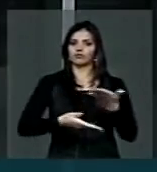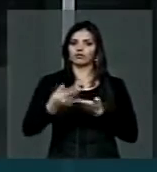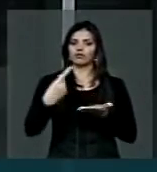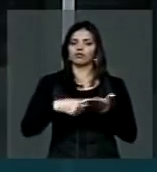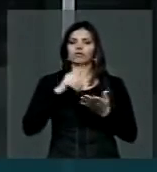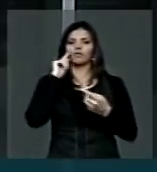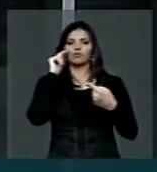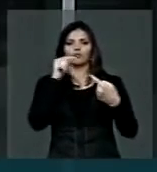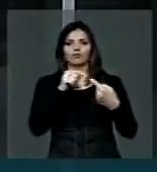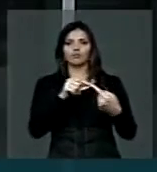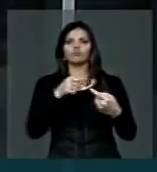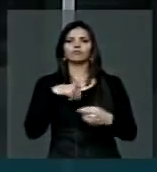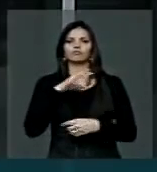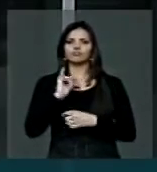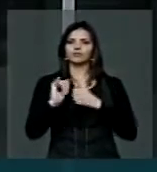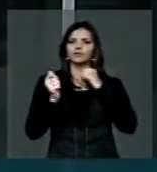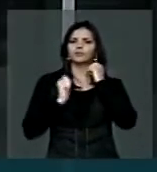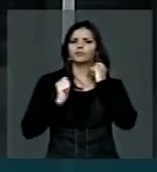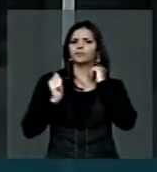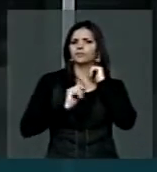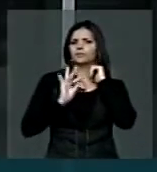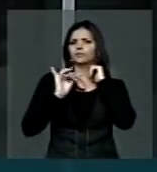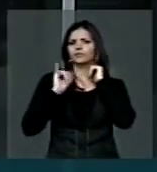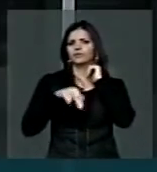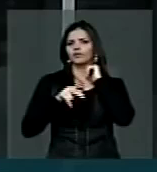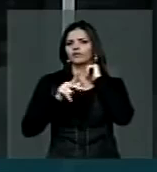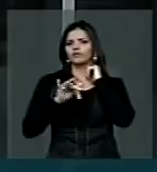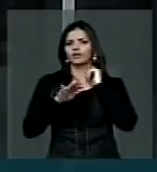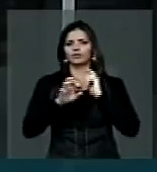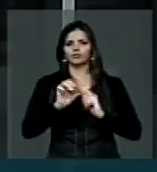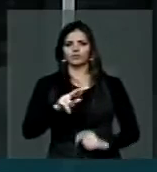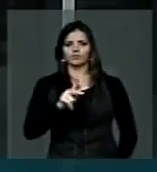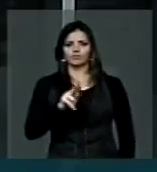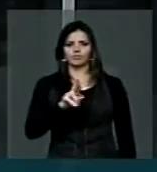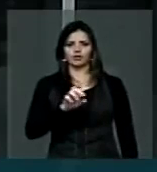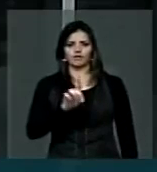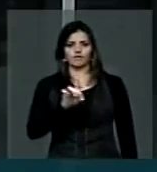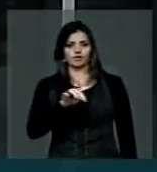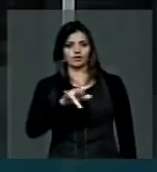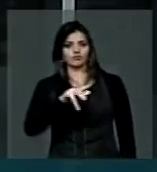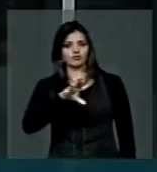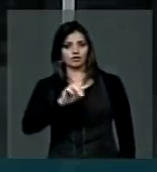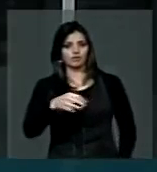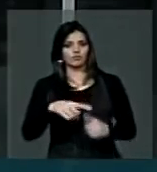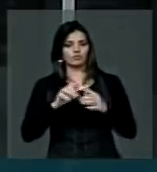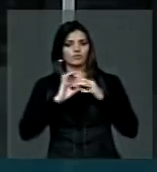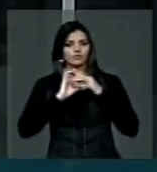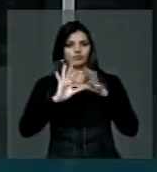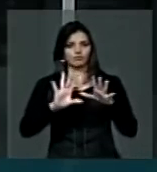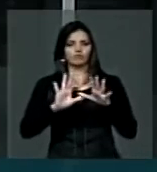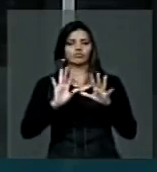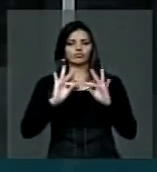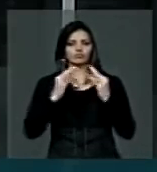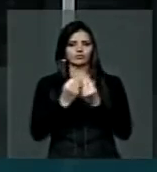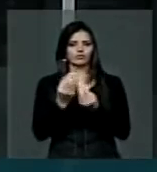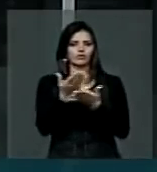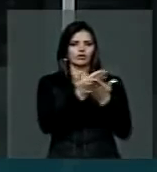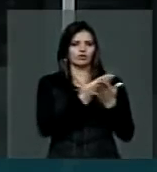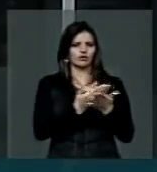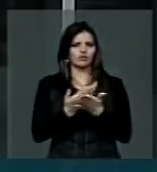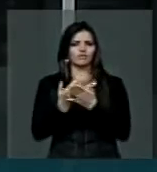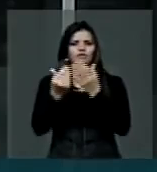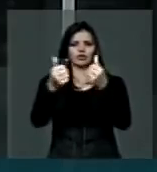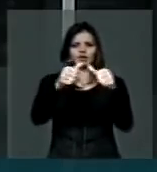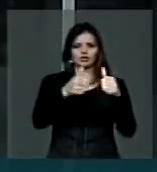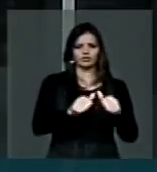visam finalmente o fim do fator previdenciário. Autorizar a finalização dos estudos para que